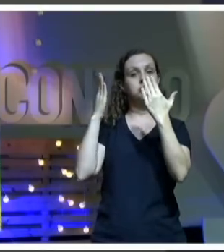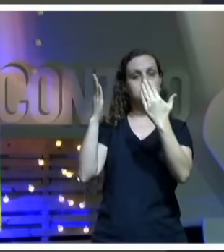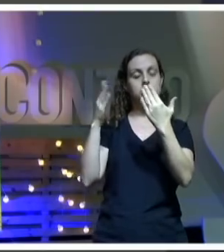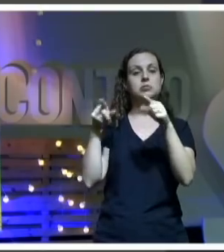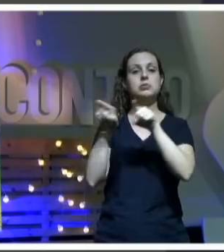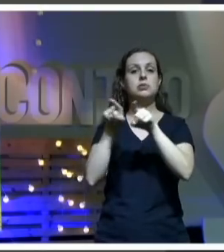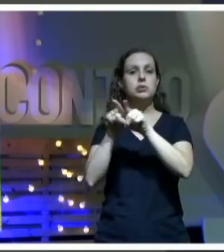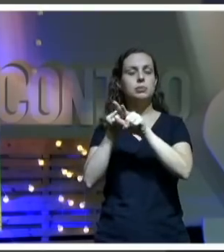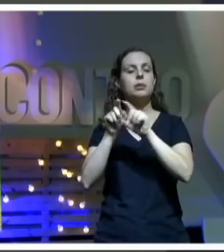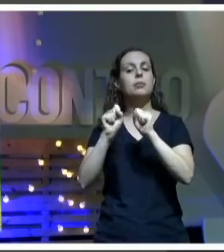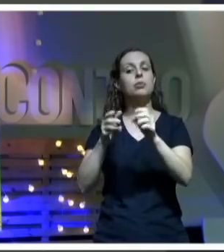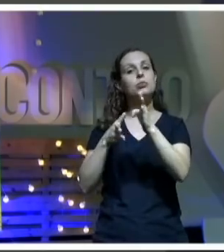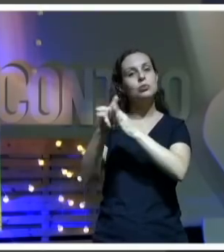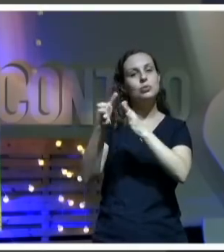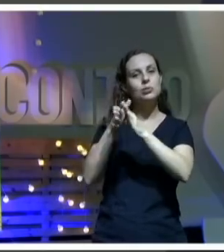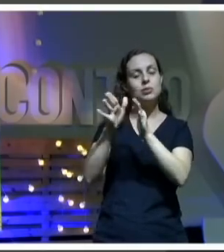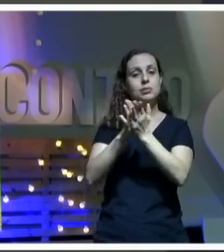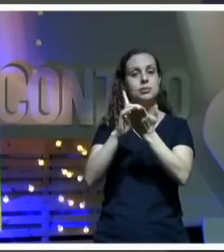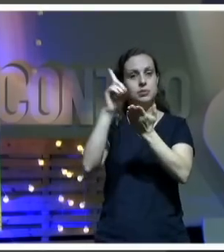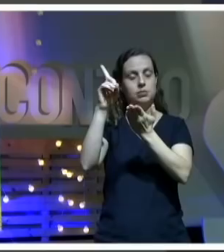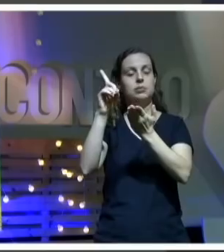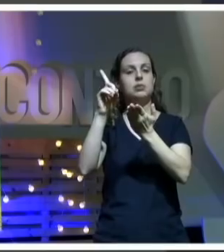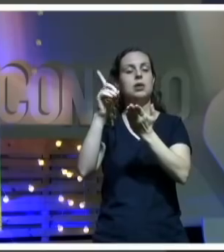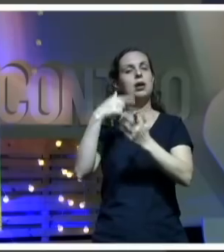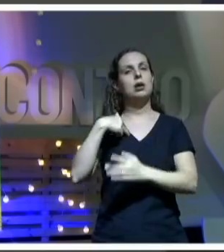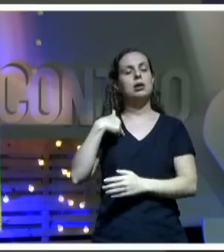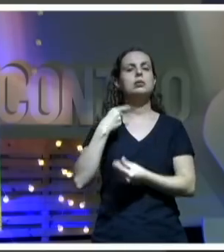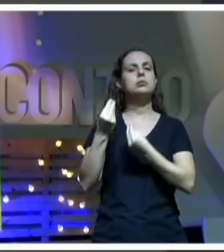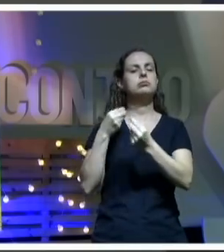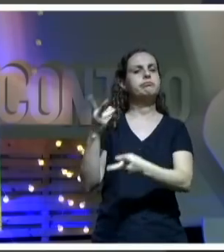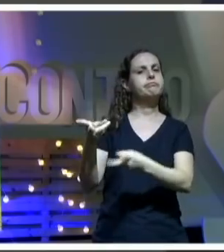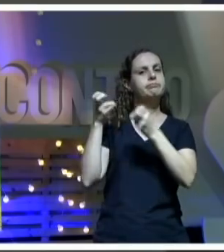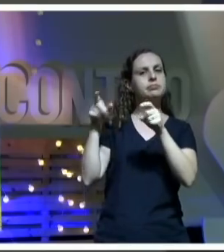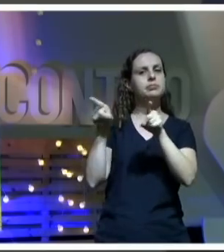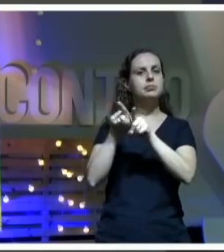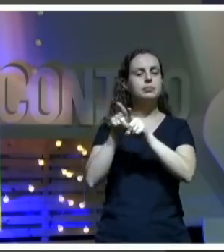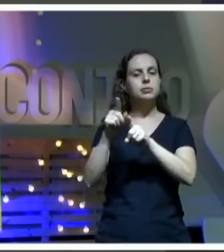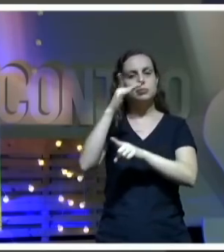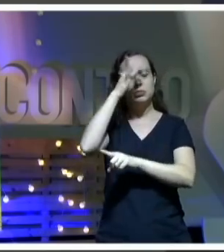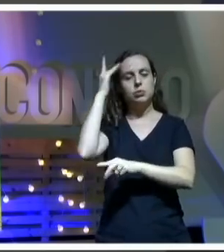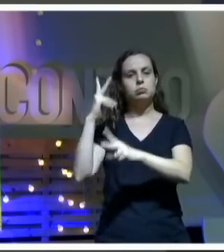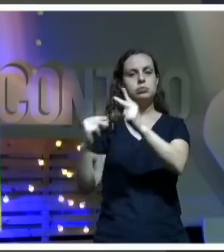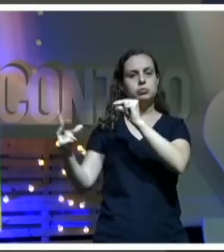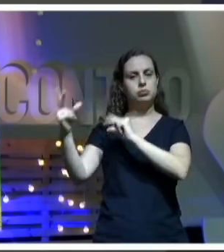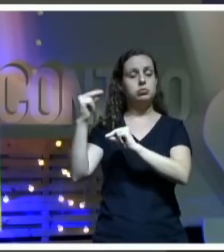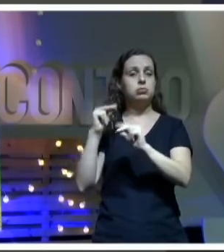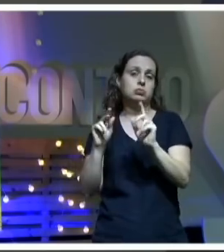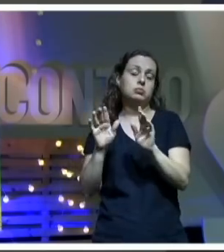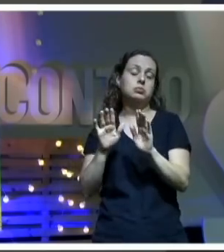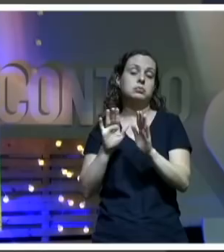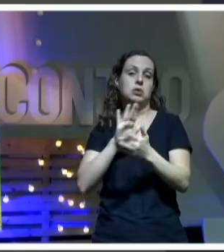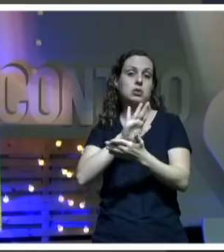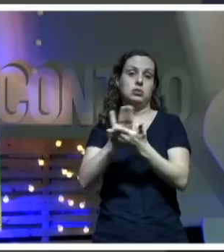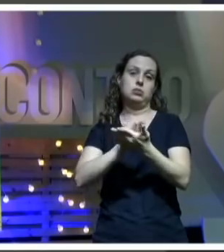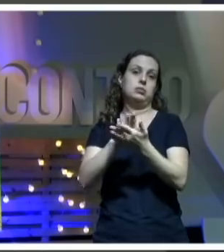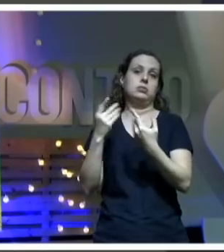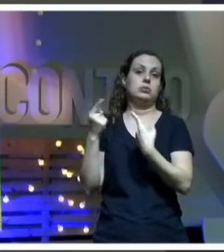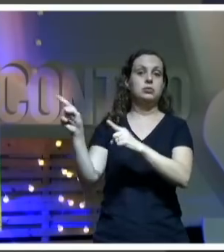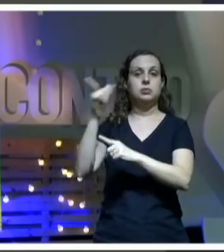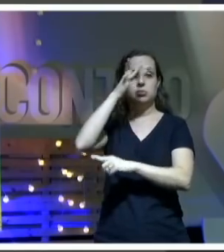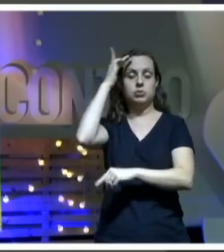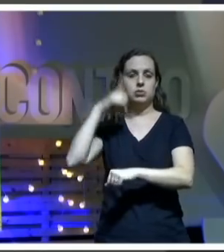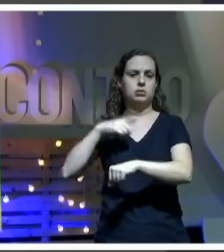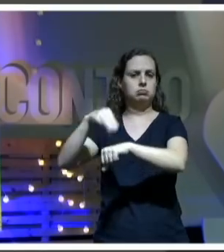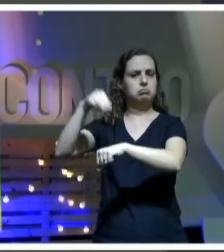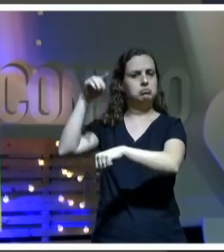ajudaria no aconselhamento bíblico e novamente como eu ouvi andré vargas falando a respeito disso não tenho absolutamente nada contra quem tem mestrado